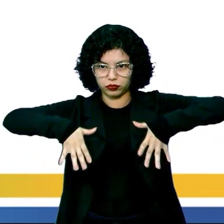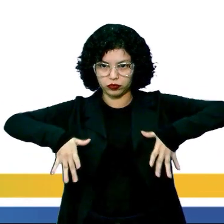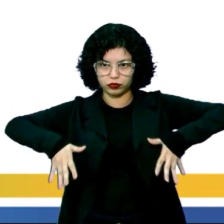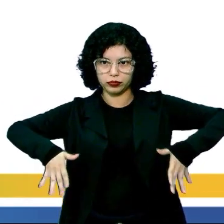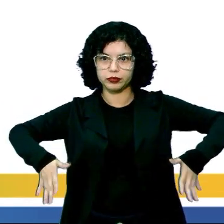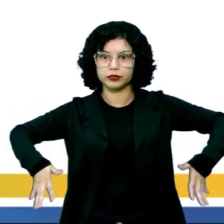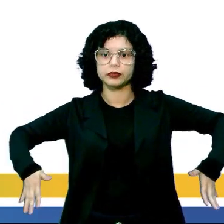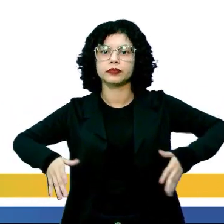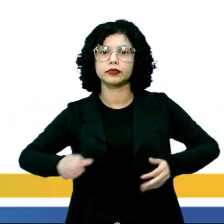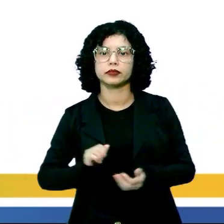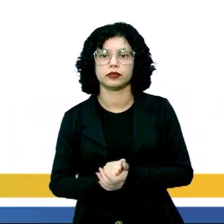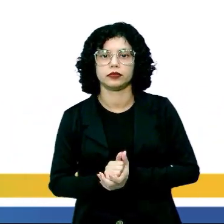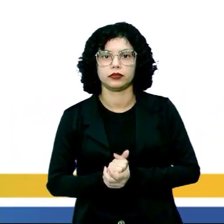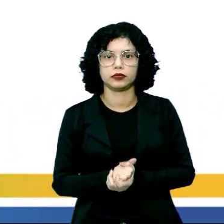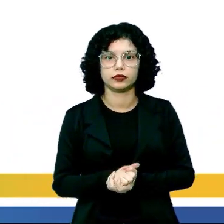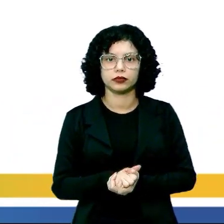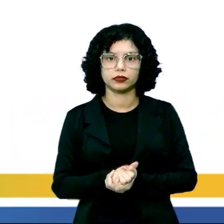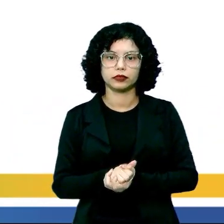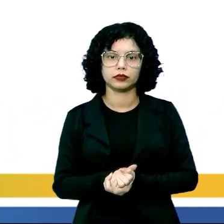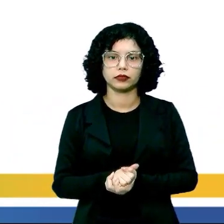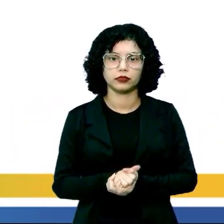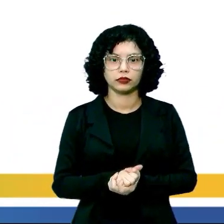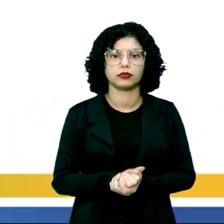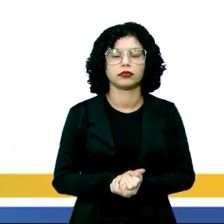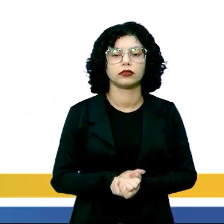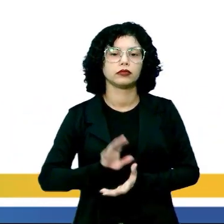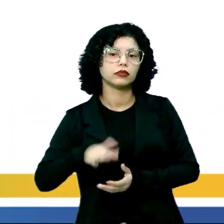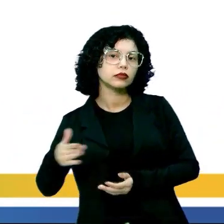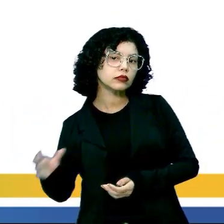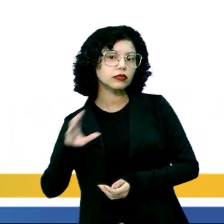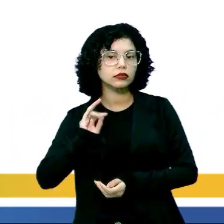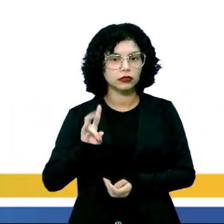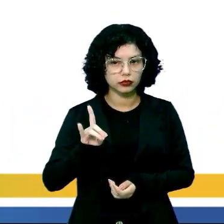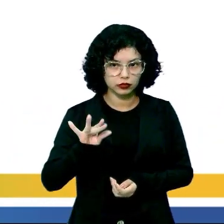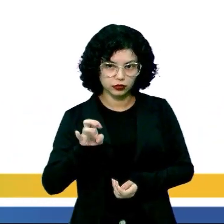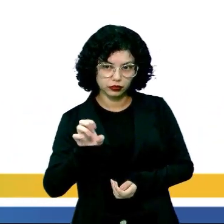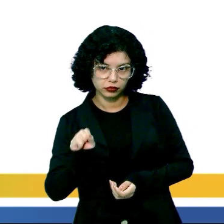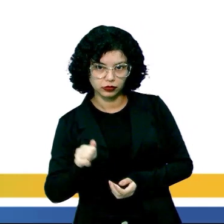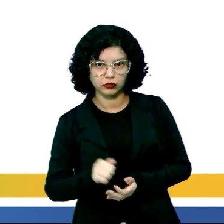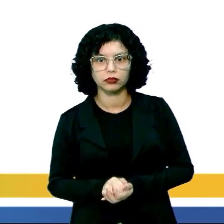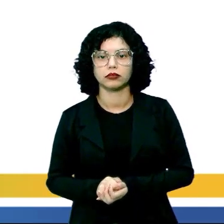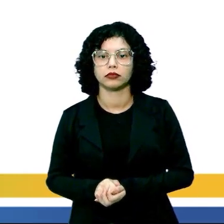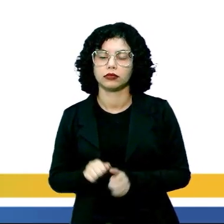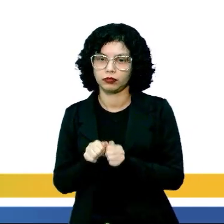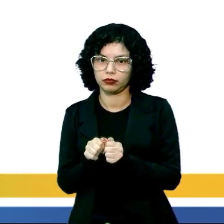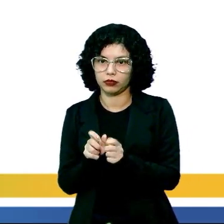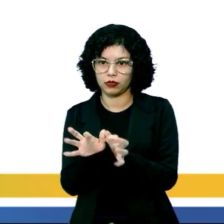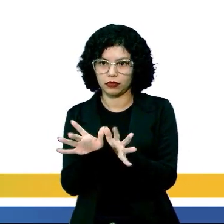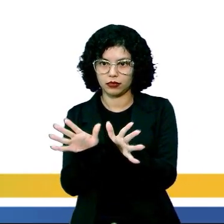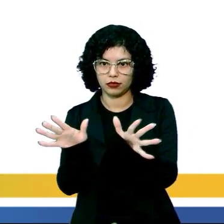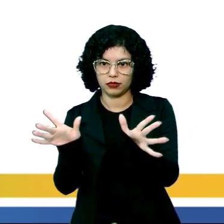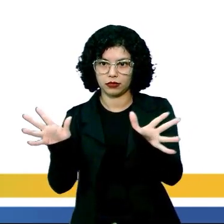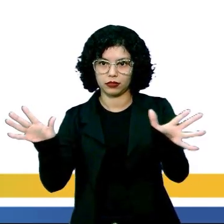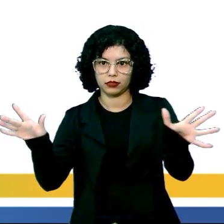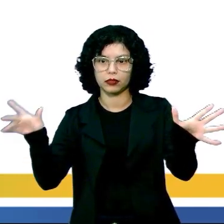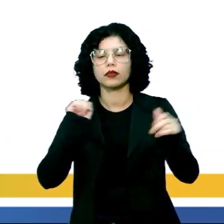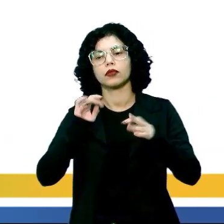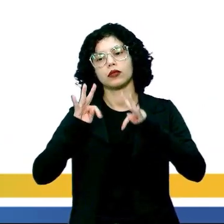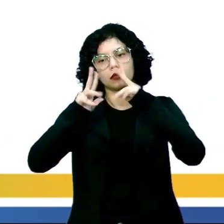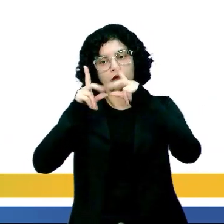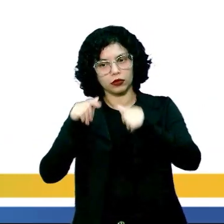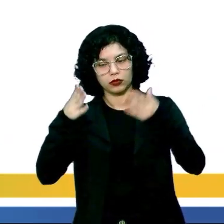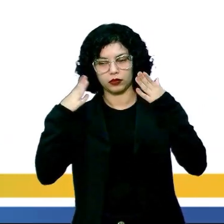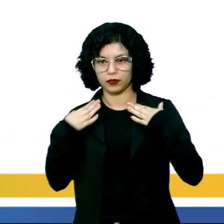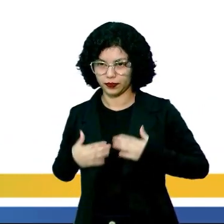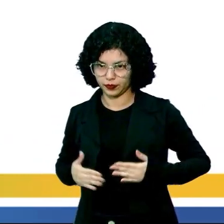Pelas arteriolas, tá? Quando chega nos capilares, eles vão se ramificar com as vênulas, que faz parte